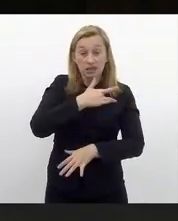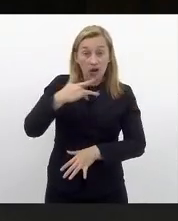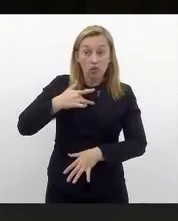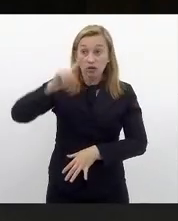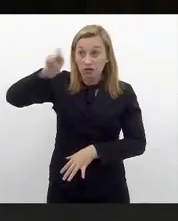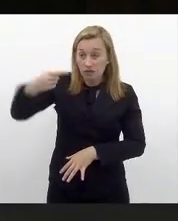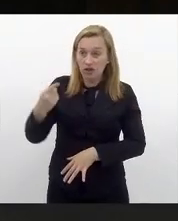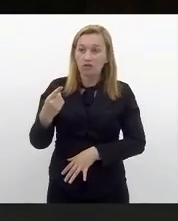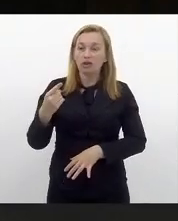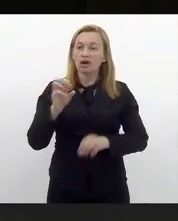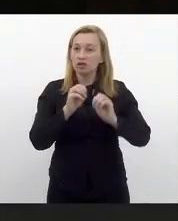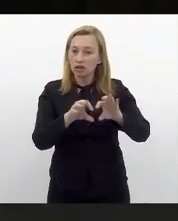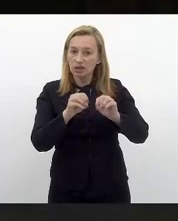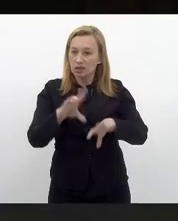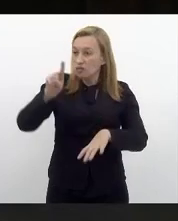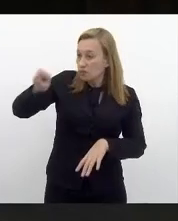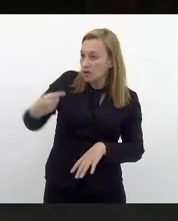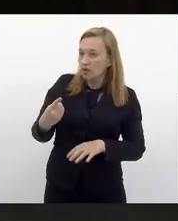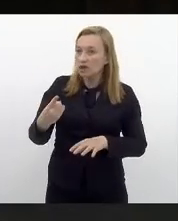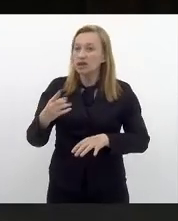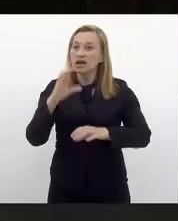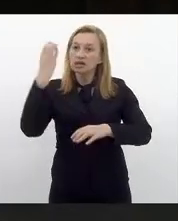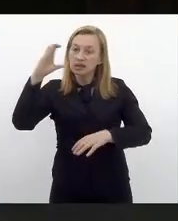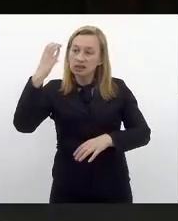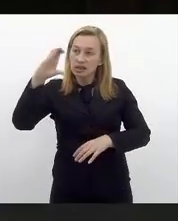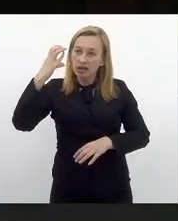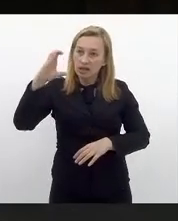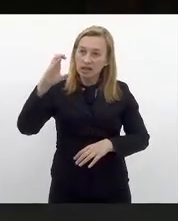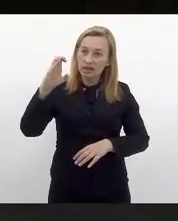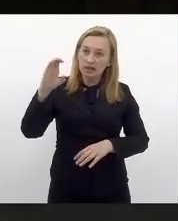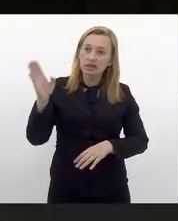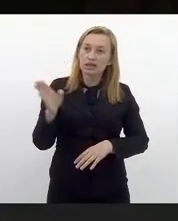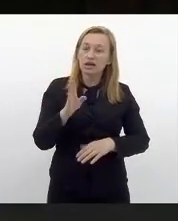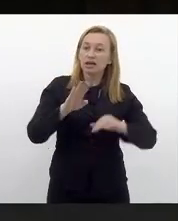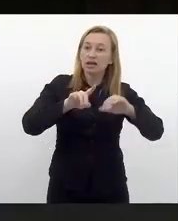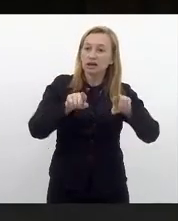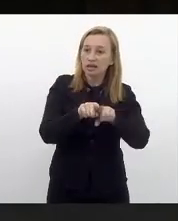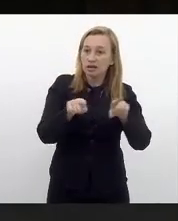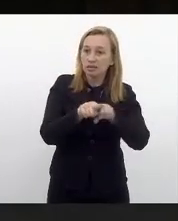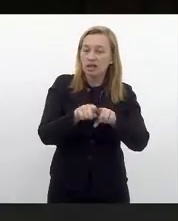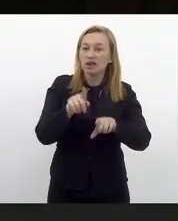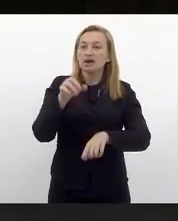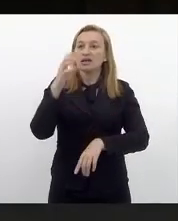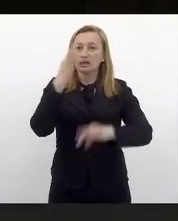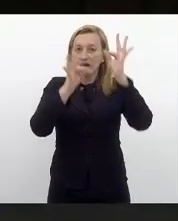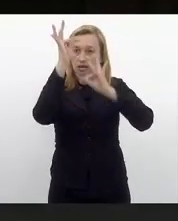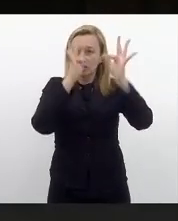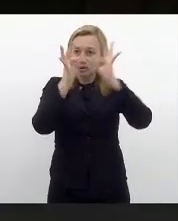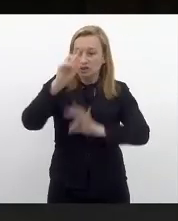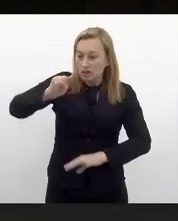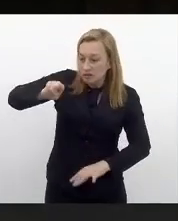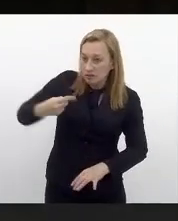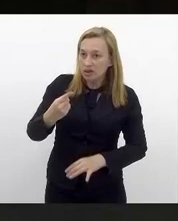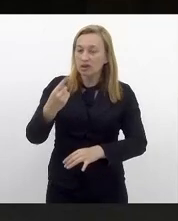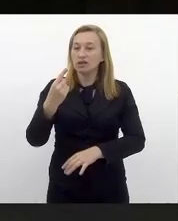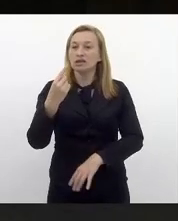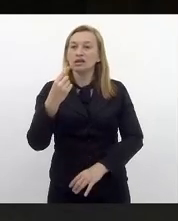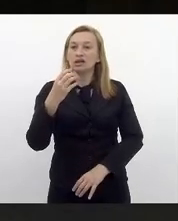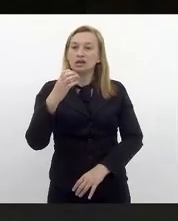saúde, educação, Ciência e Tecnologia e segurança